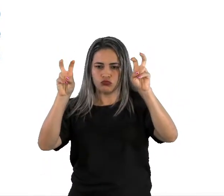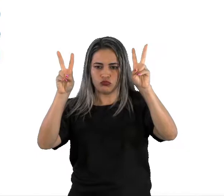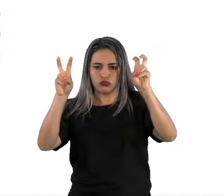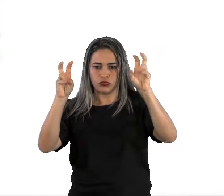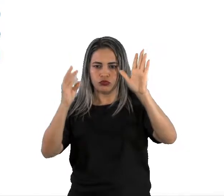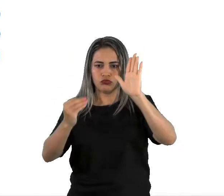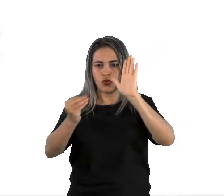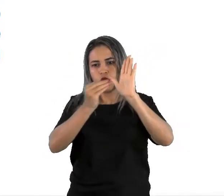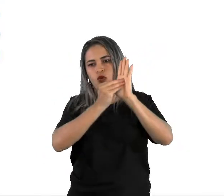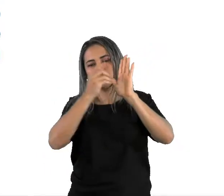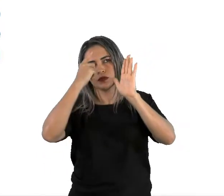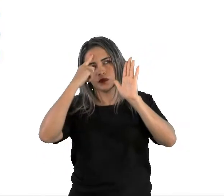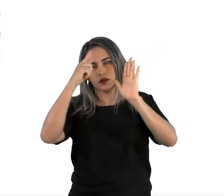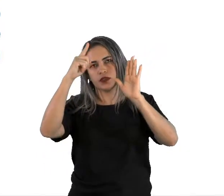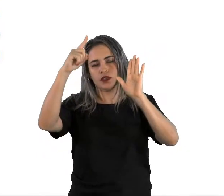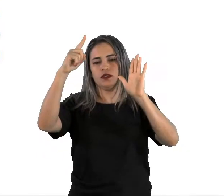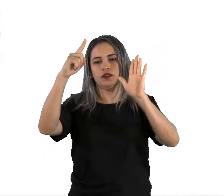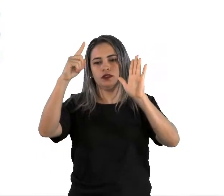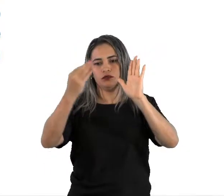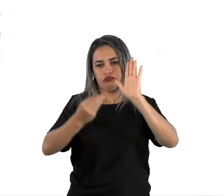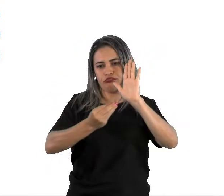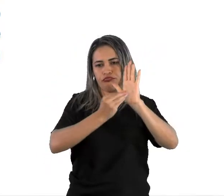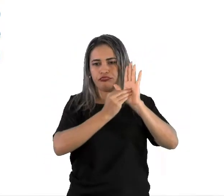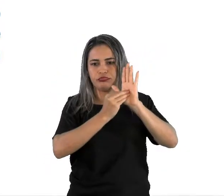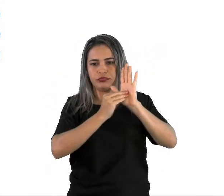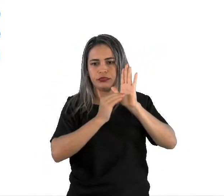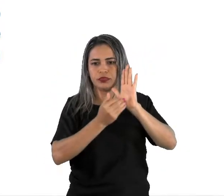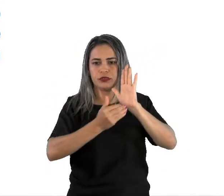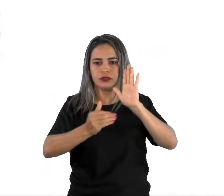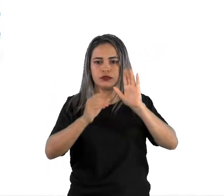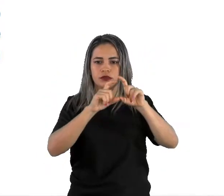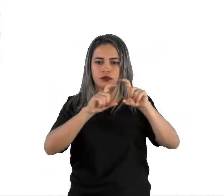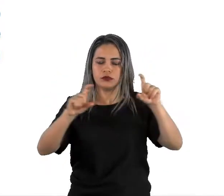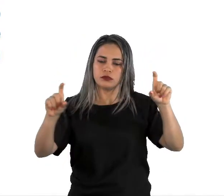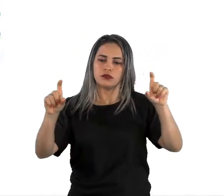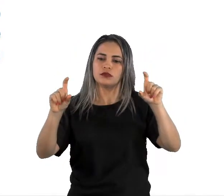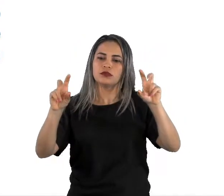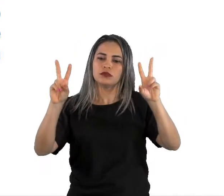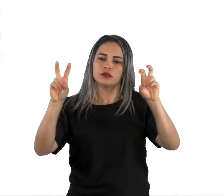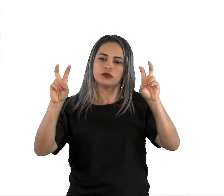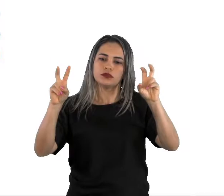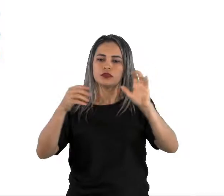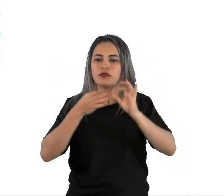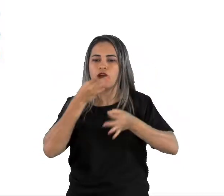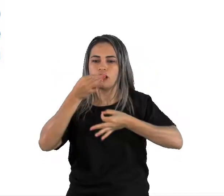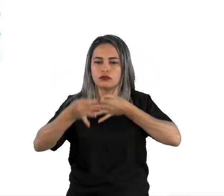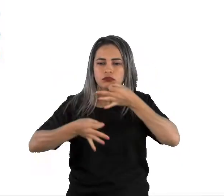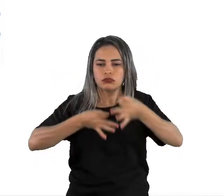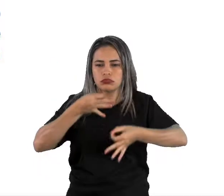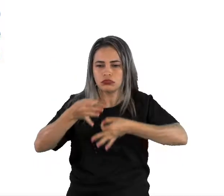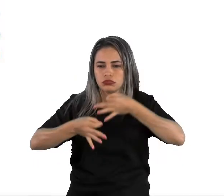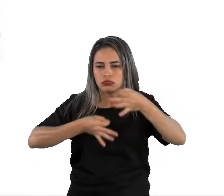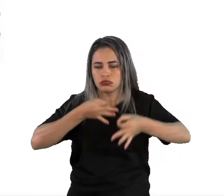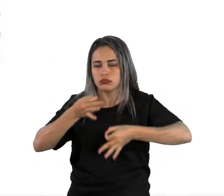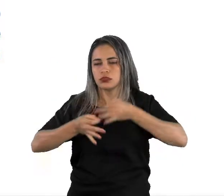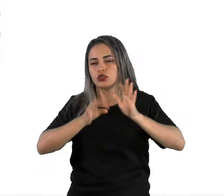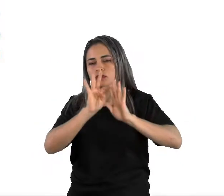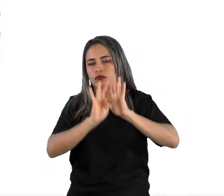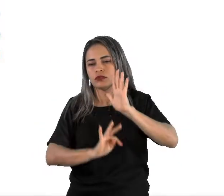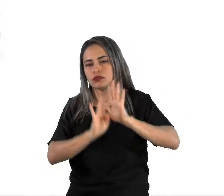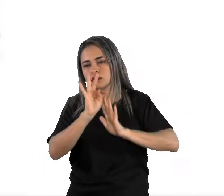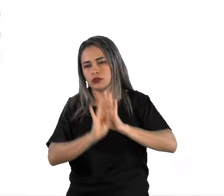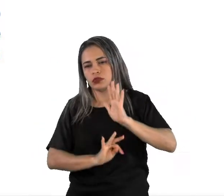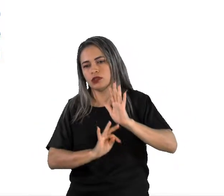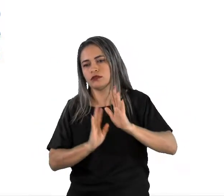sua ideia, né? E a partir desse título, você vai tentar fazer toda a argumentação, o texto vai trabalhar em cima